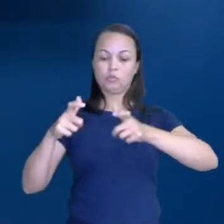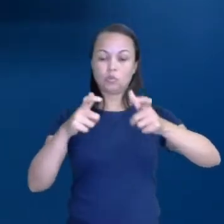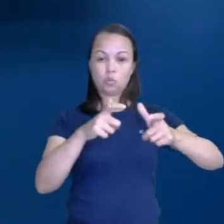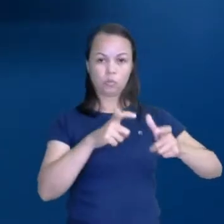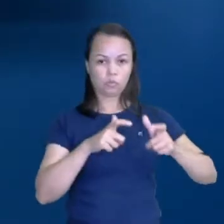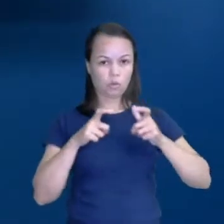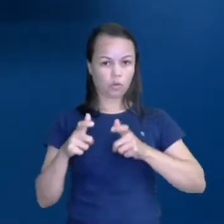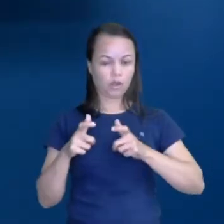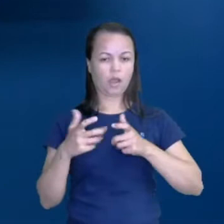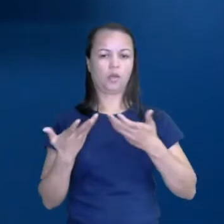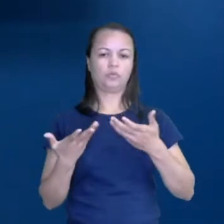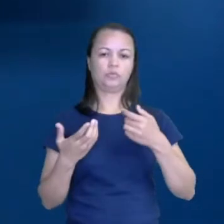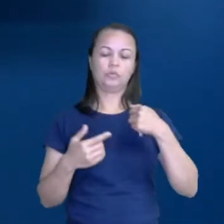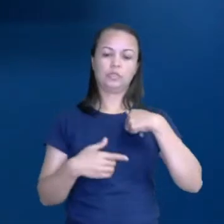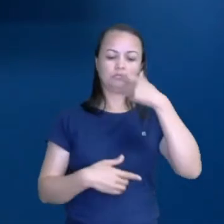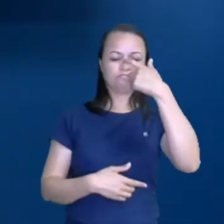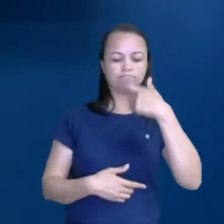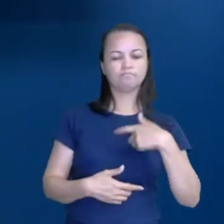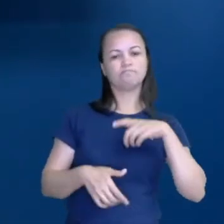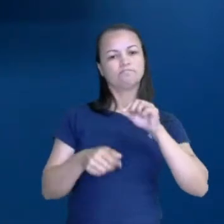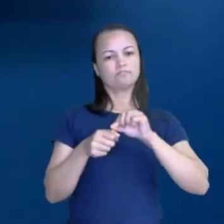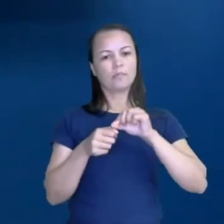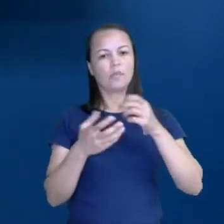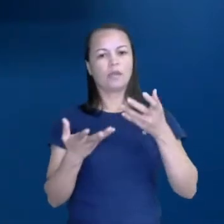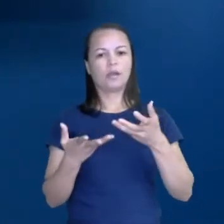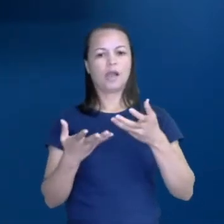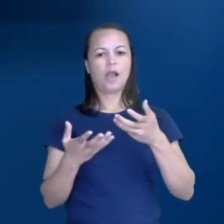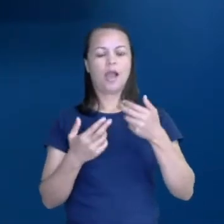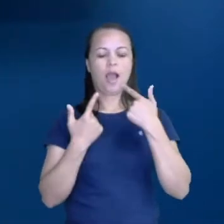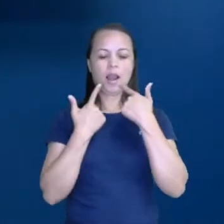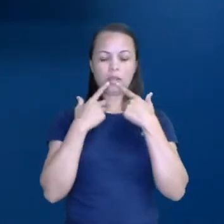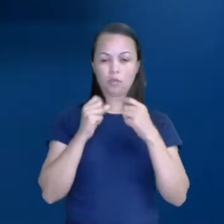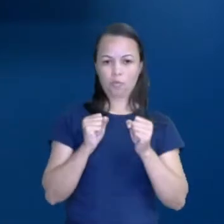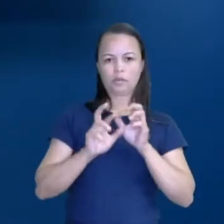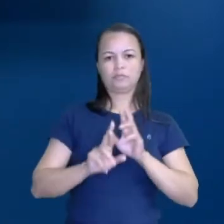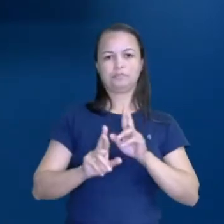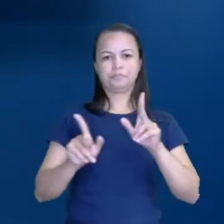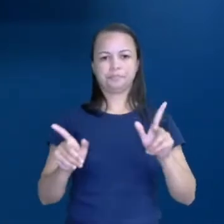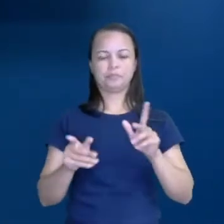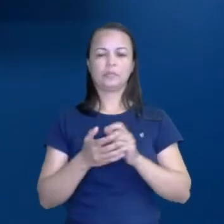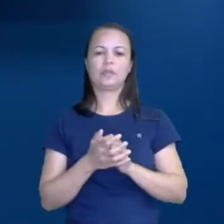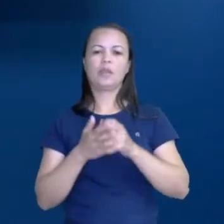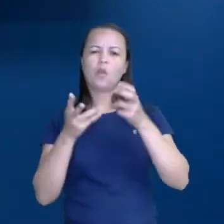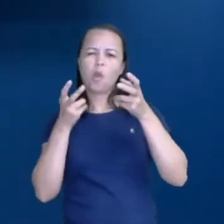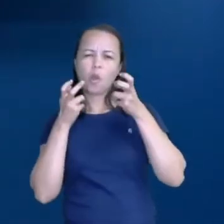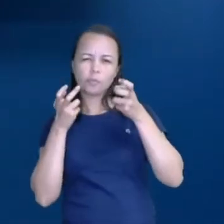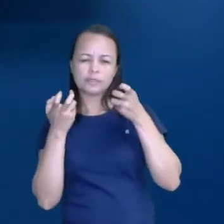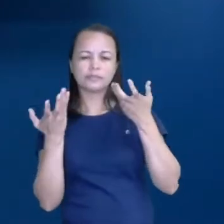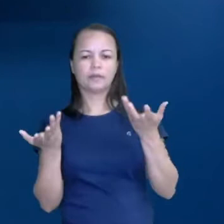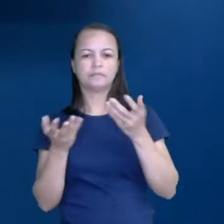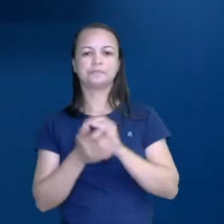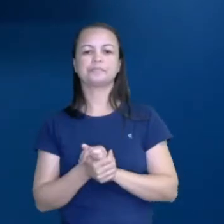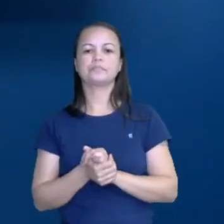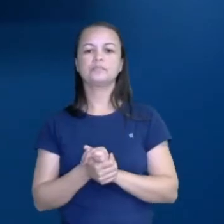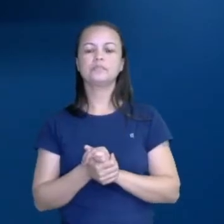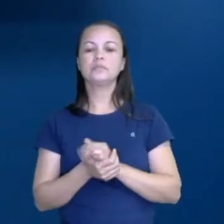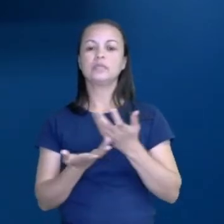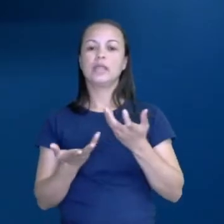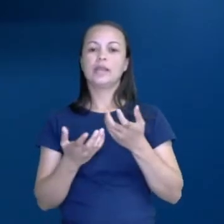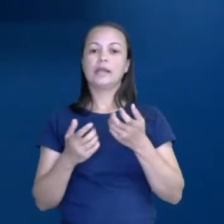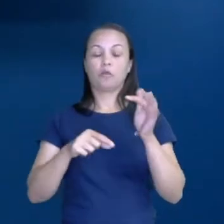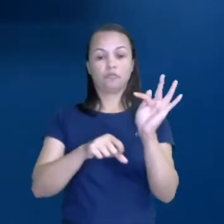do local e do que eu vou fazer, a minha linguagem também vai ser diferente. Observem bastante isso. Quando a gente fala grau